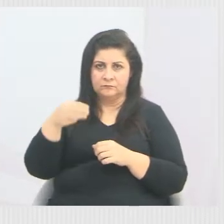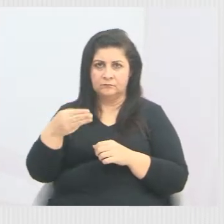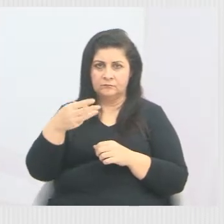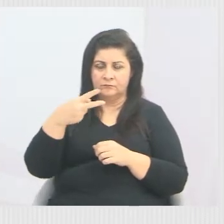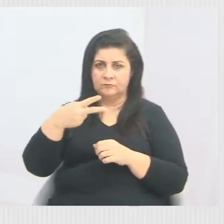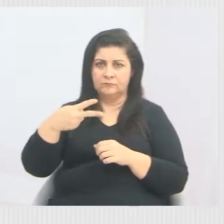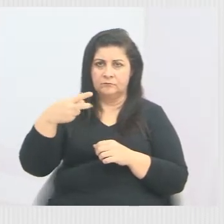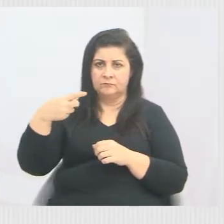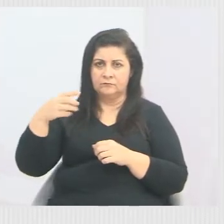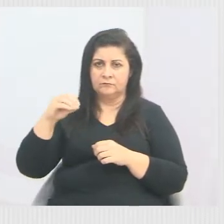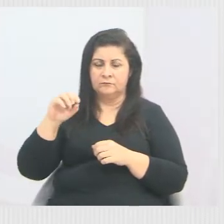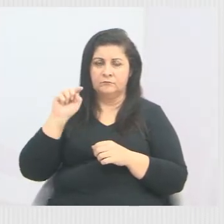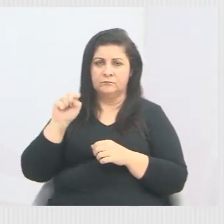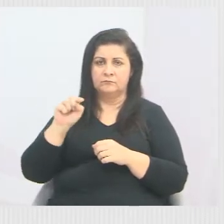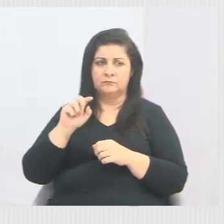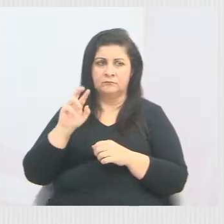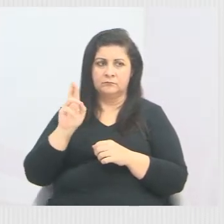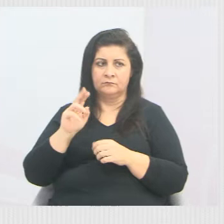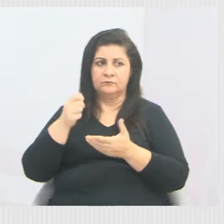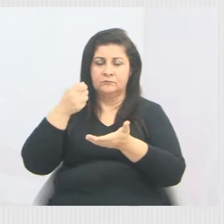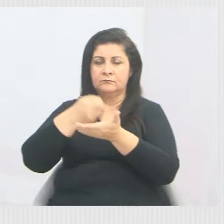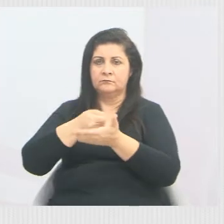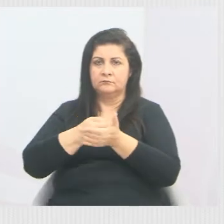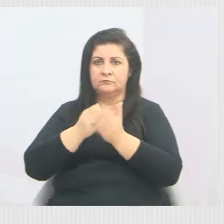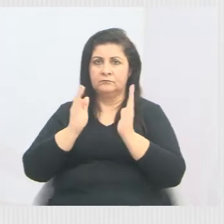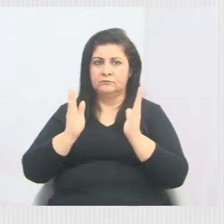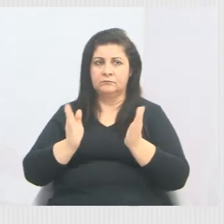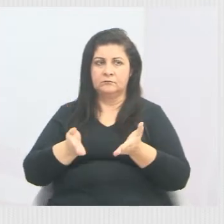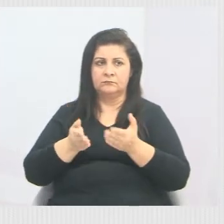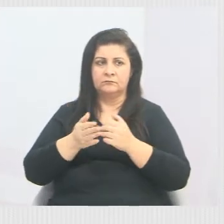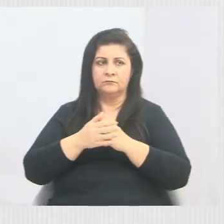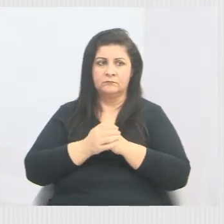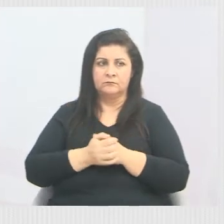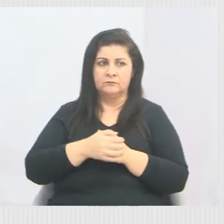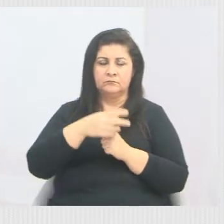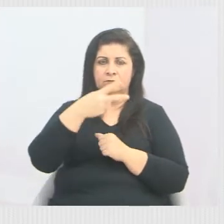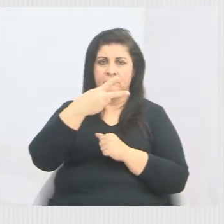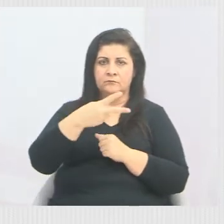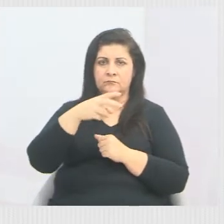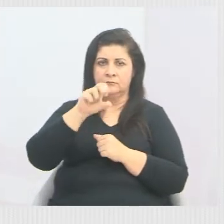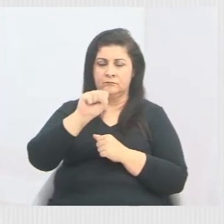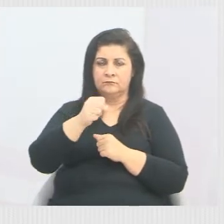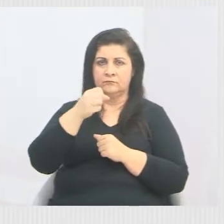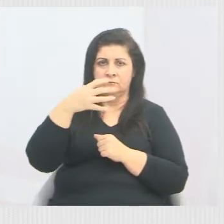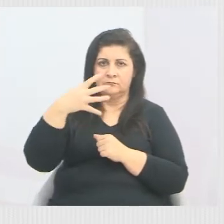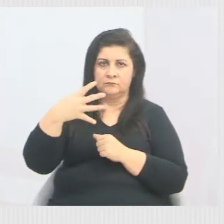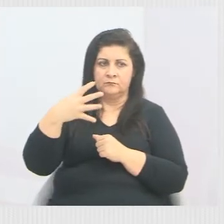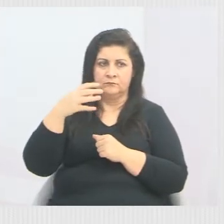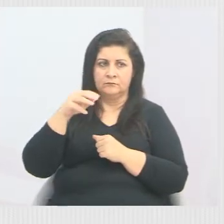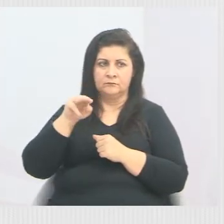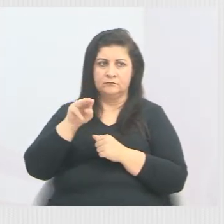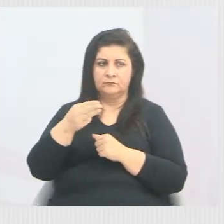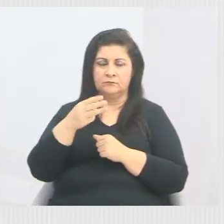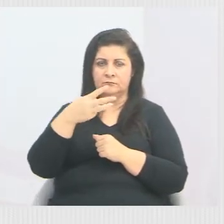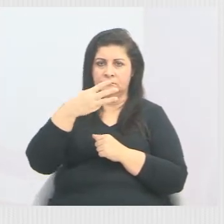1.261.210.000, que na qual foi liquidado até esse primeiro quadrimestre